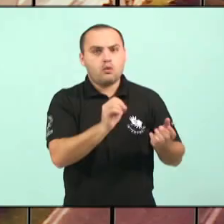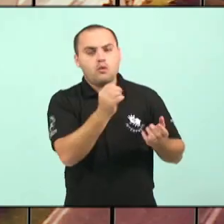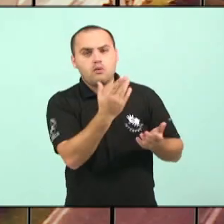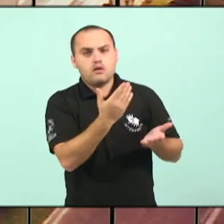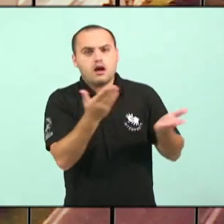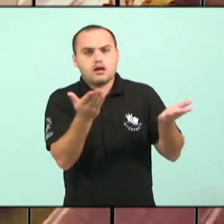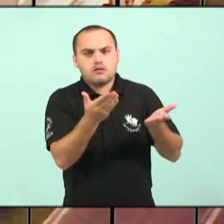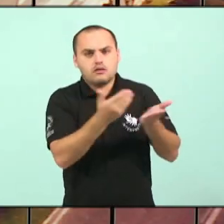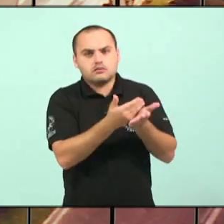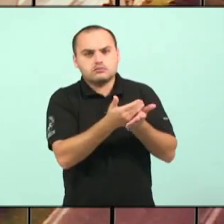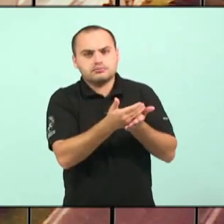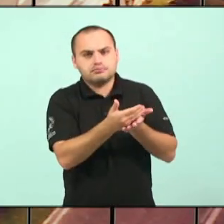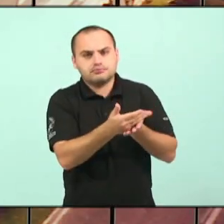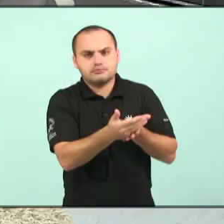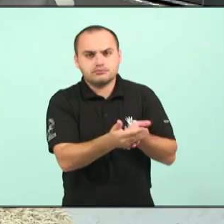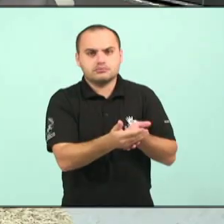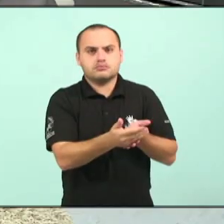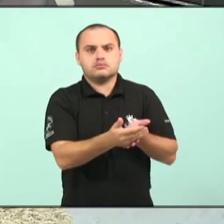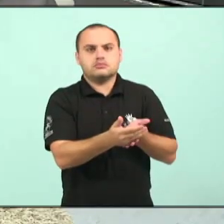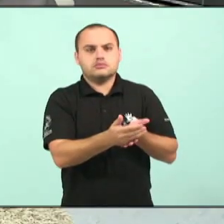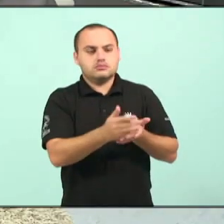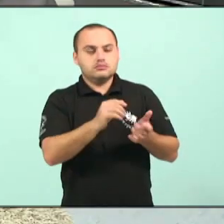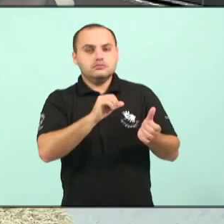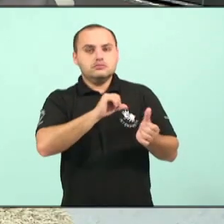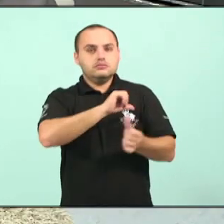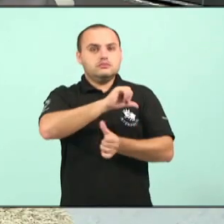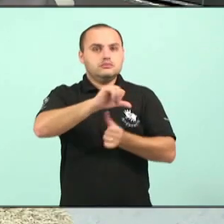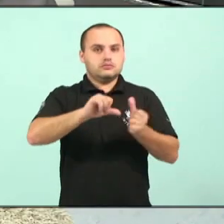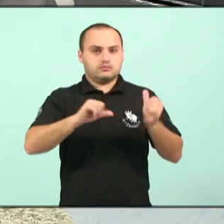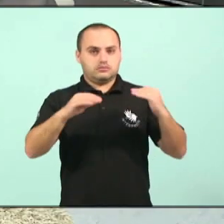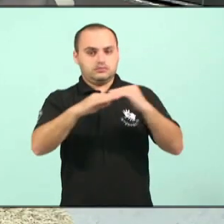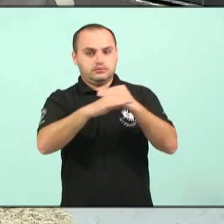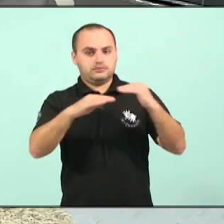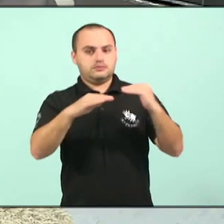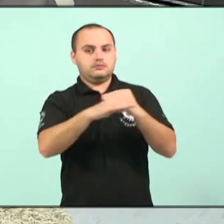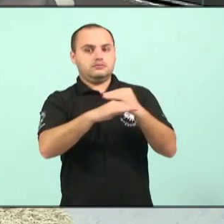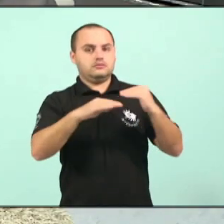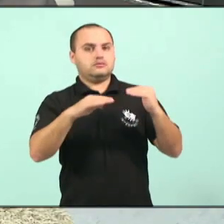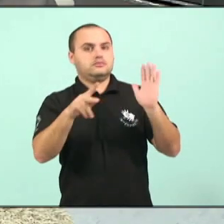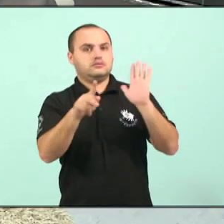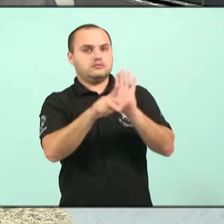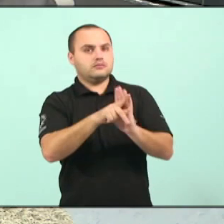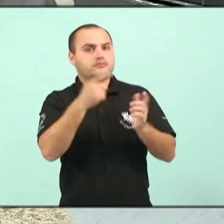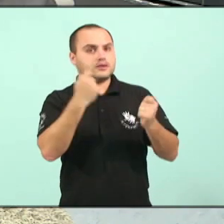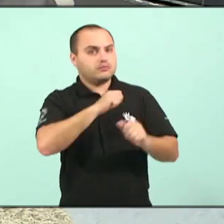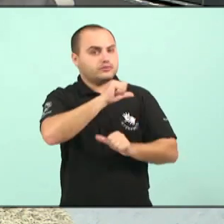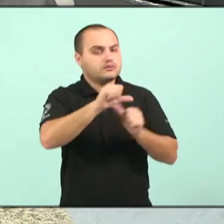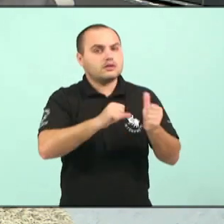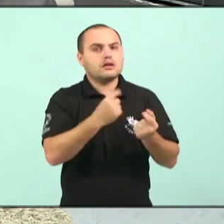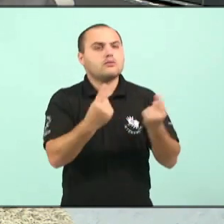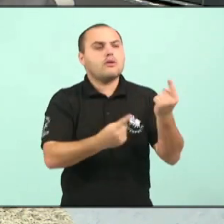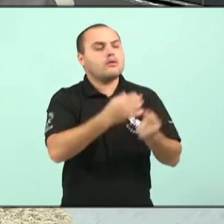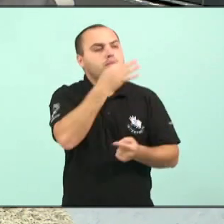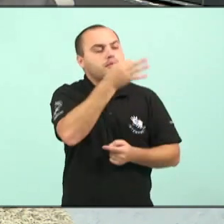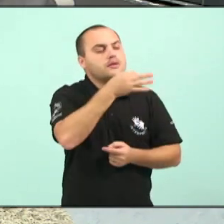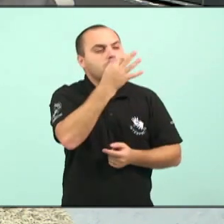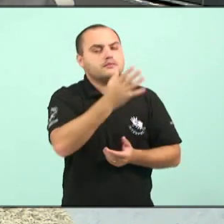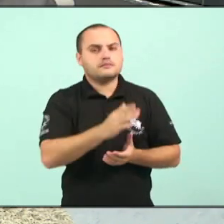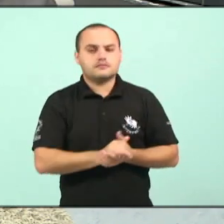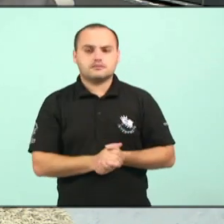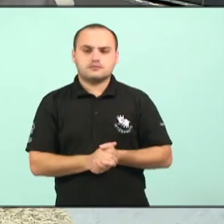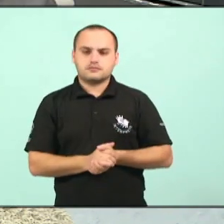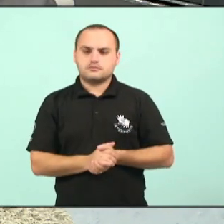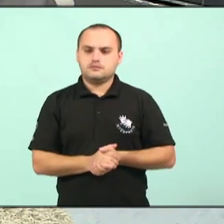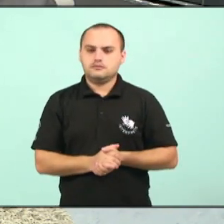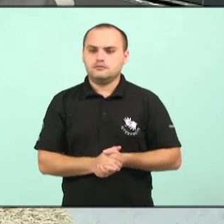agora os olhos para a mobilidade urbana tem que ser constante? Carlos Antônio, primeiro tem